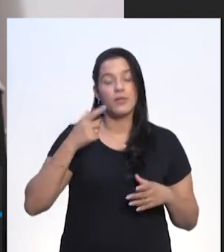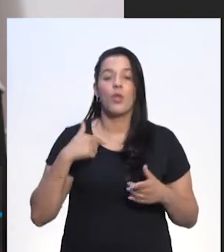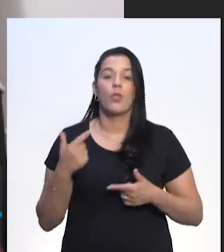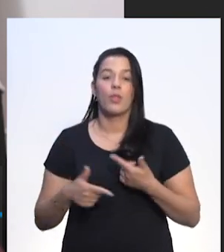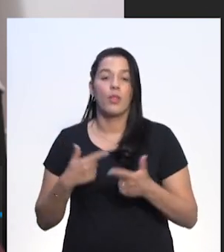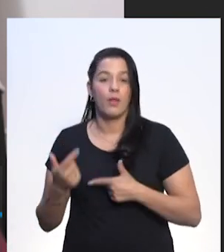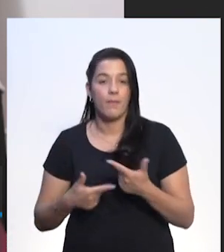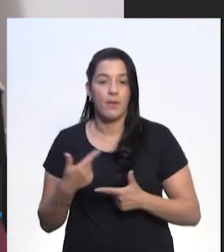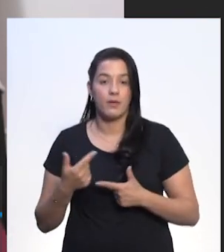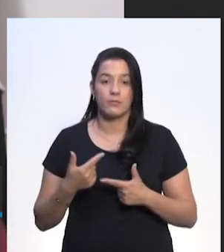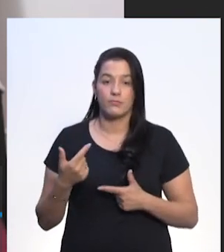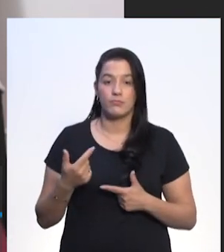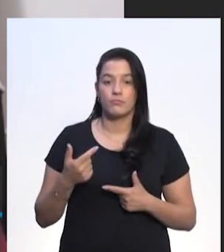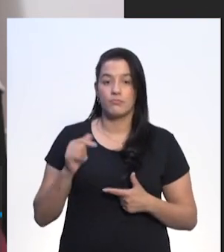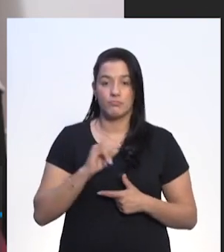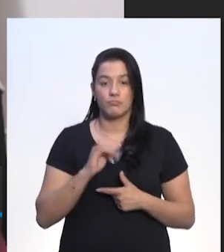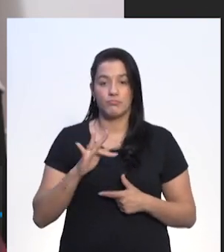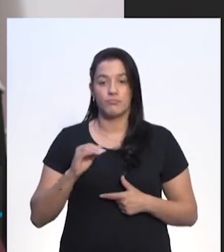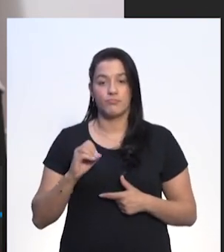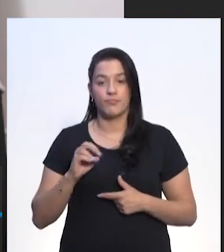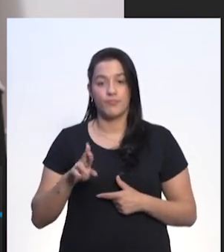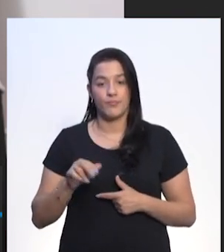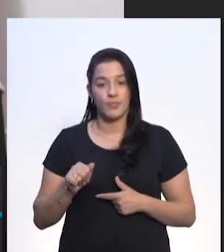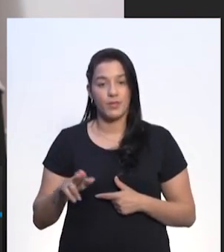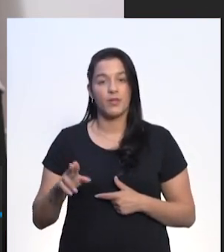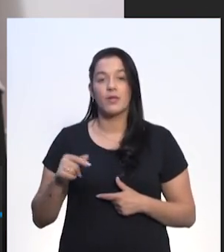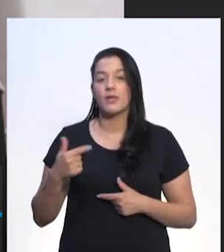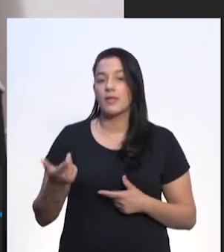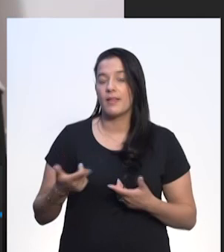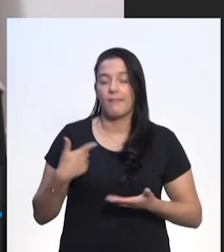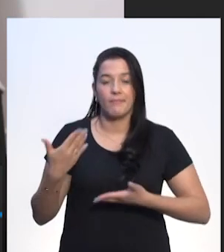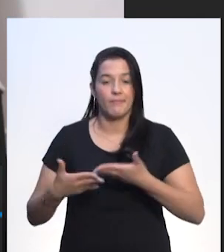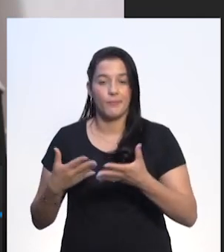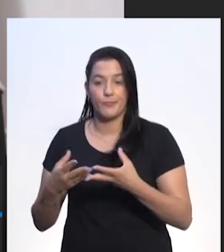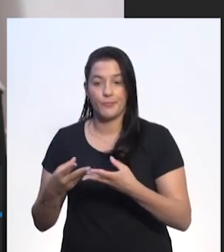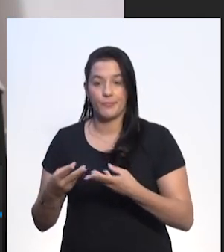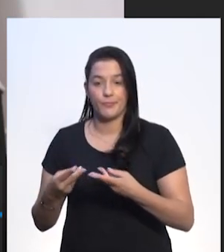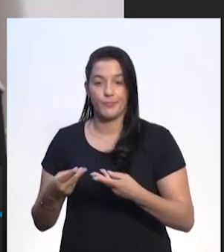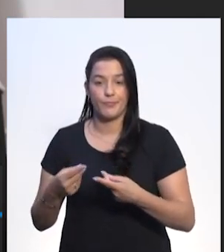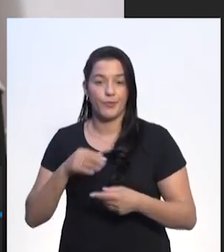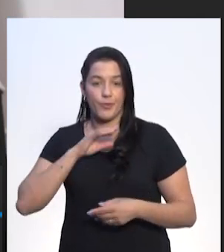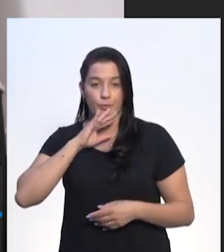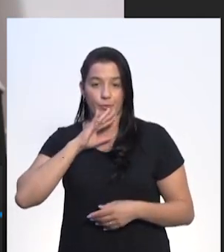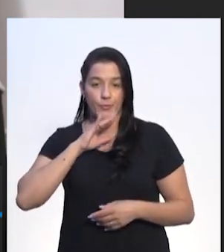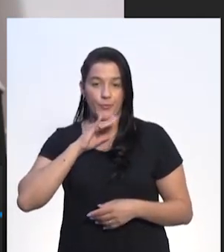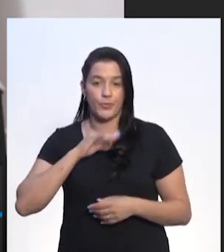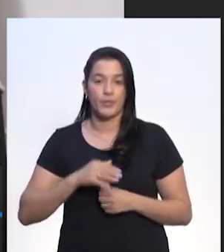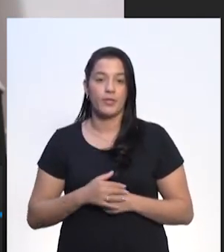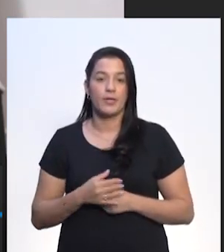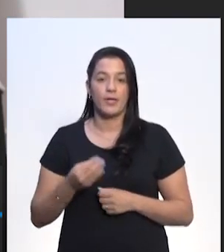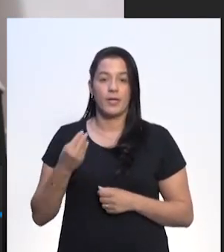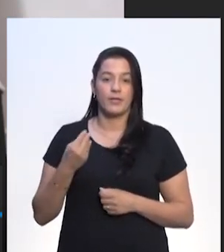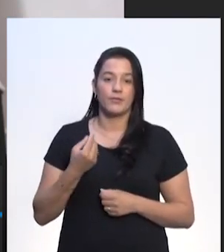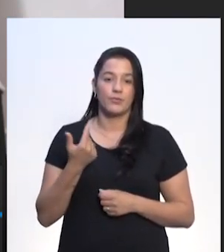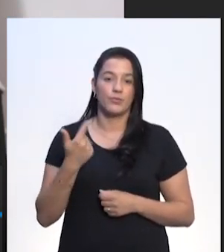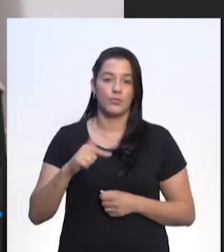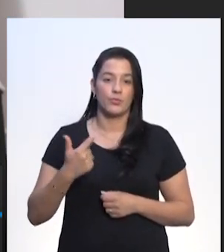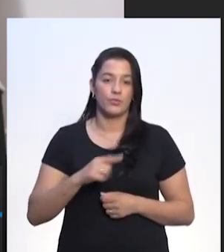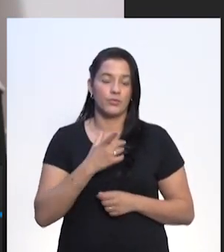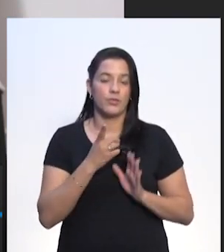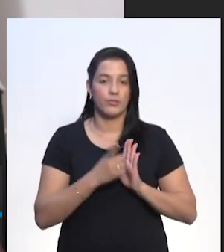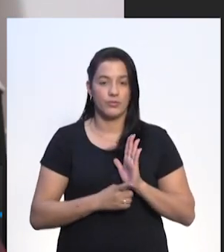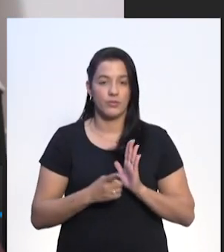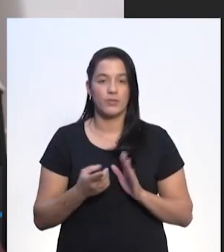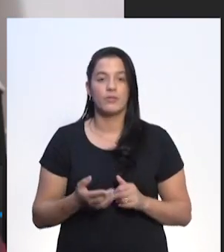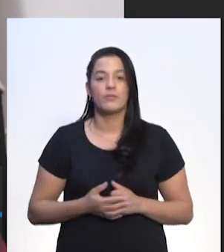informais que acabam fazendo com que o trabalho fique precário, obviamente, por ser um emprego informal e não te garantir os direitos,